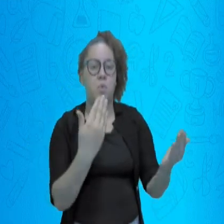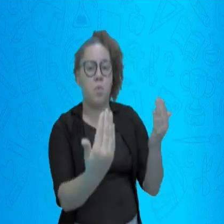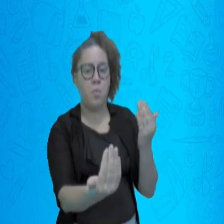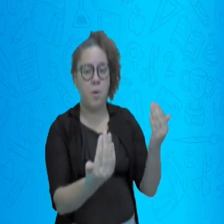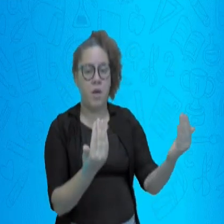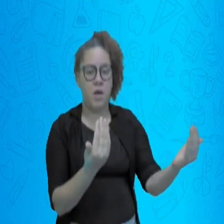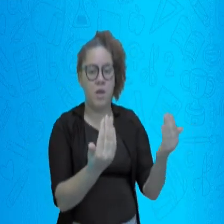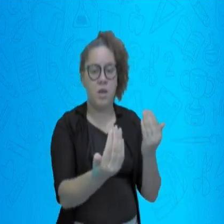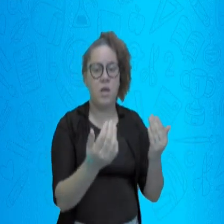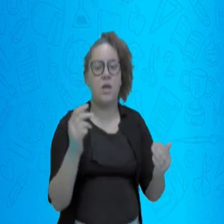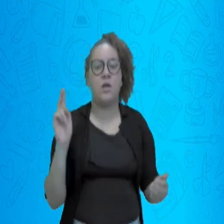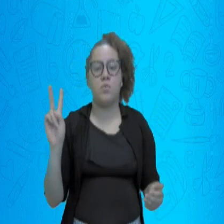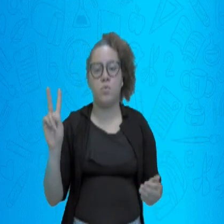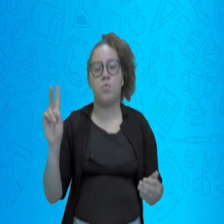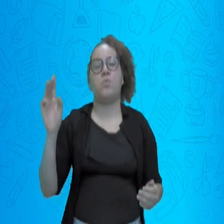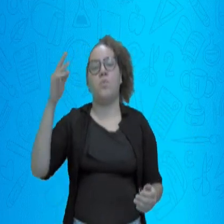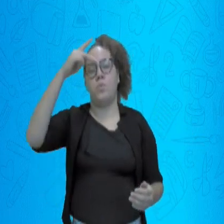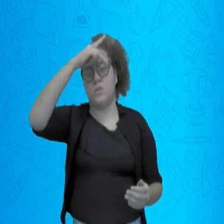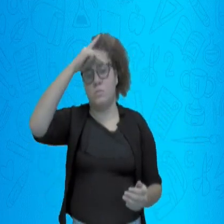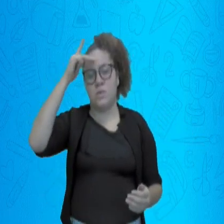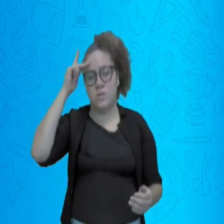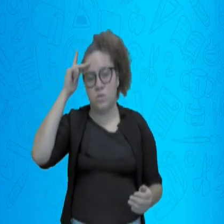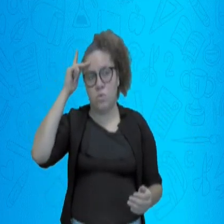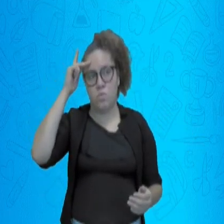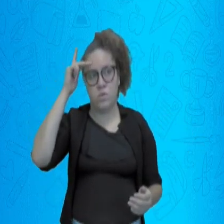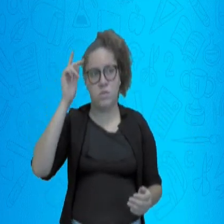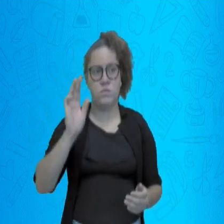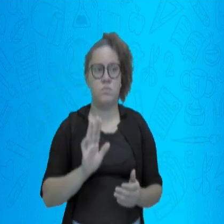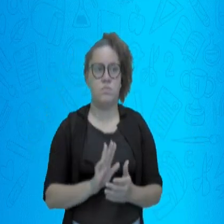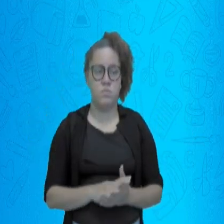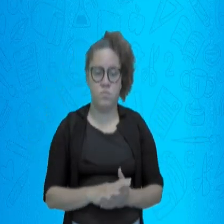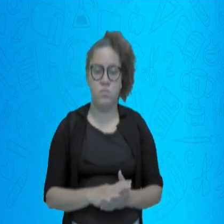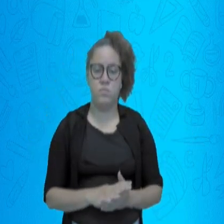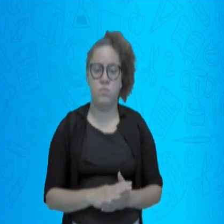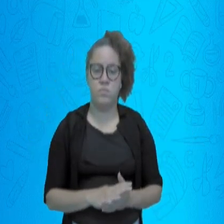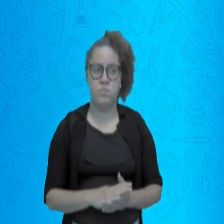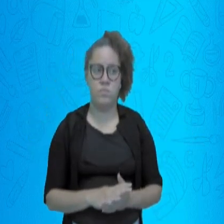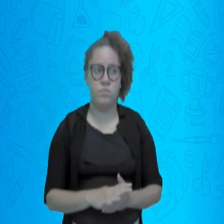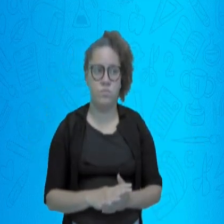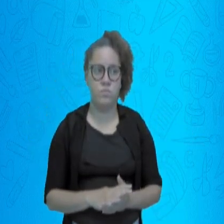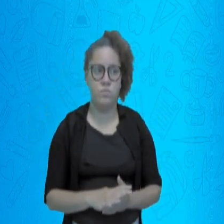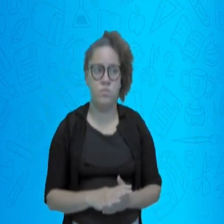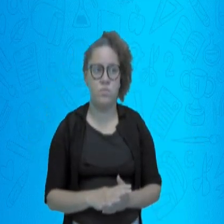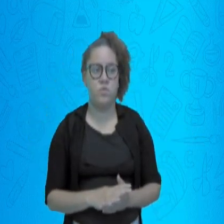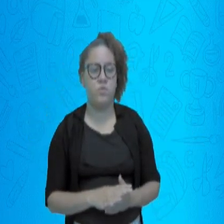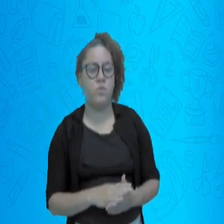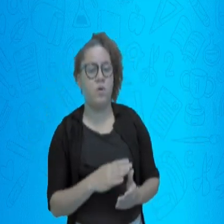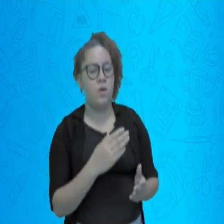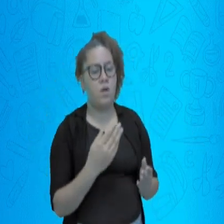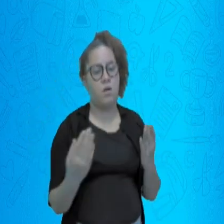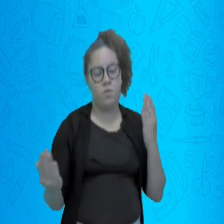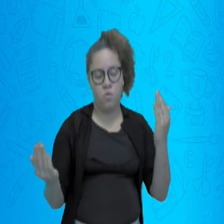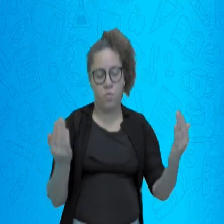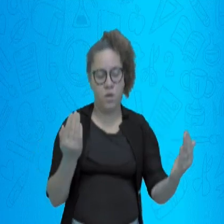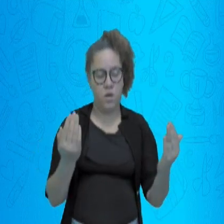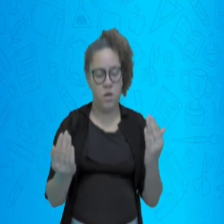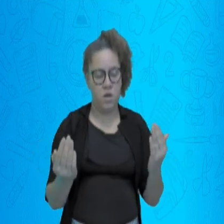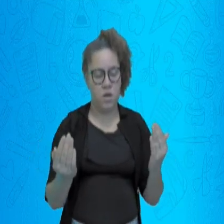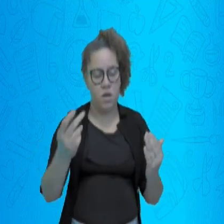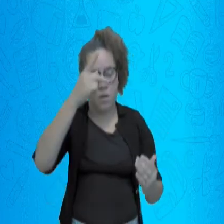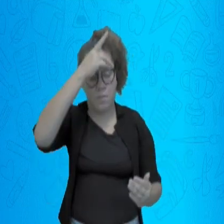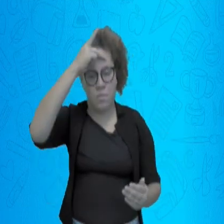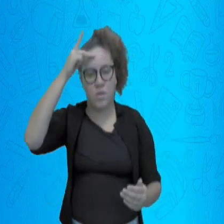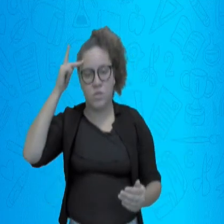duas pessoas. Então, escolha duas pessoas. E aí você vai analisar uma pessoa e a outra